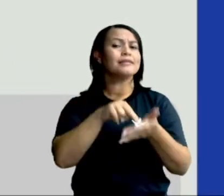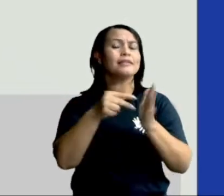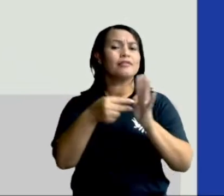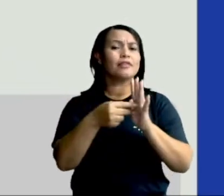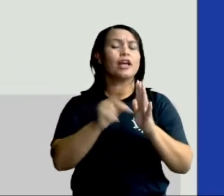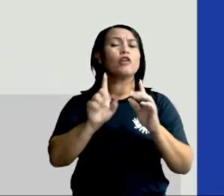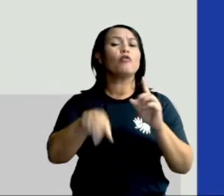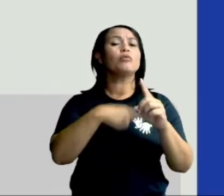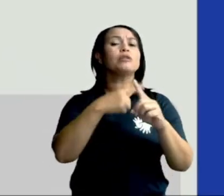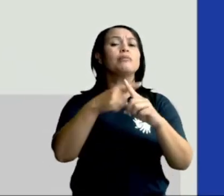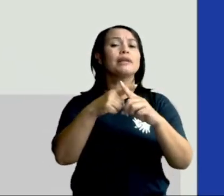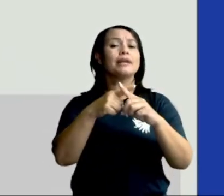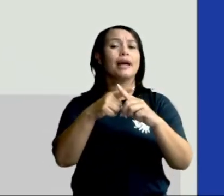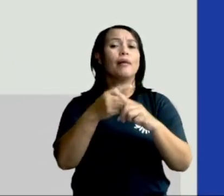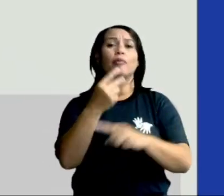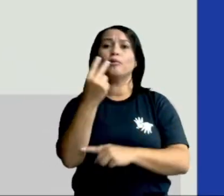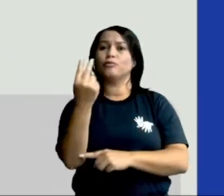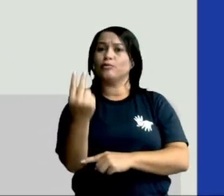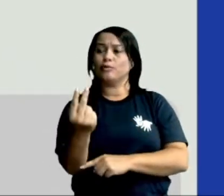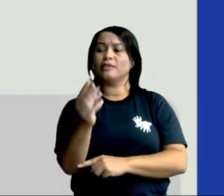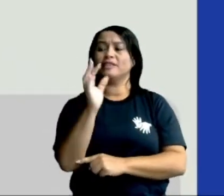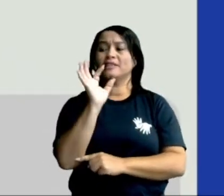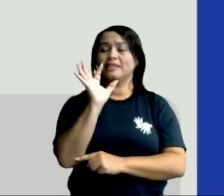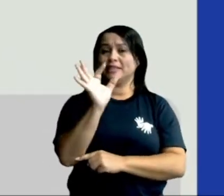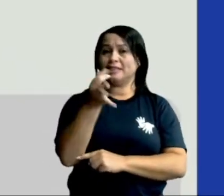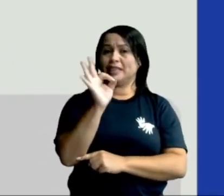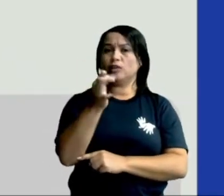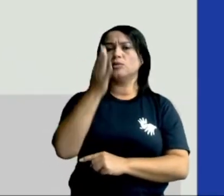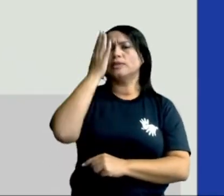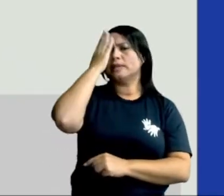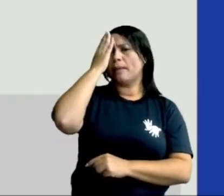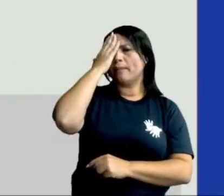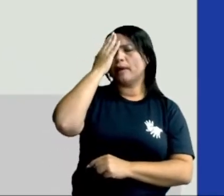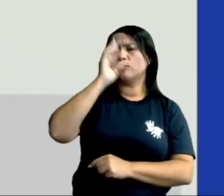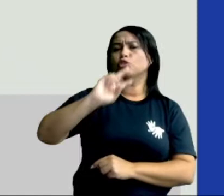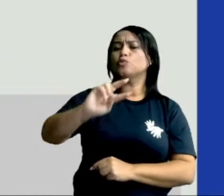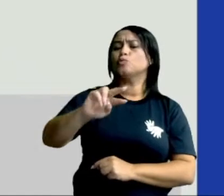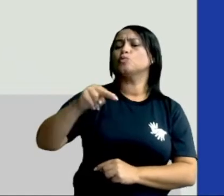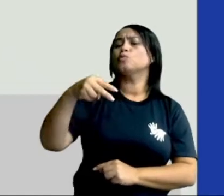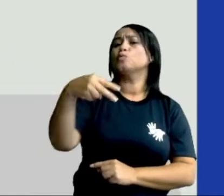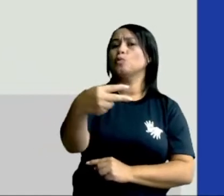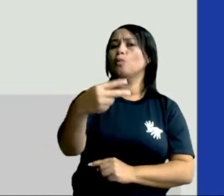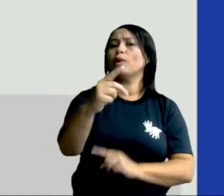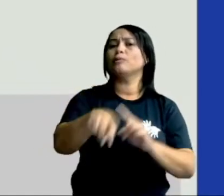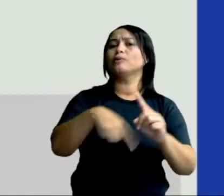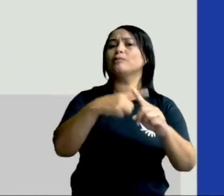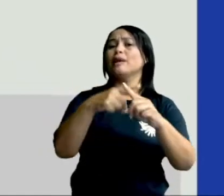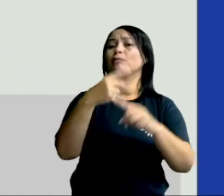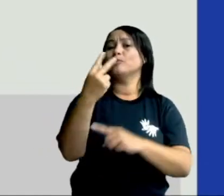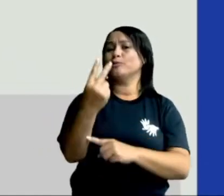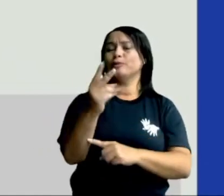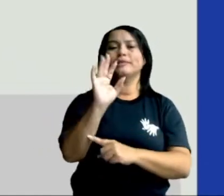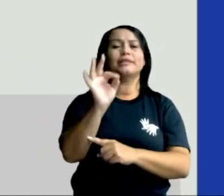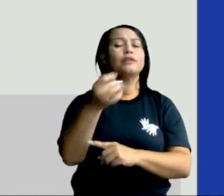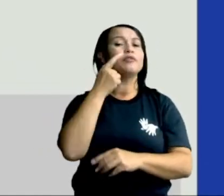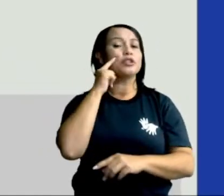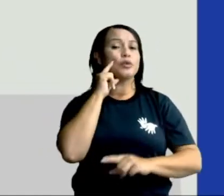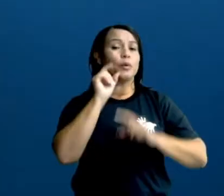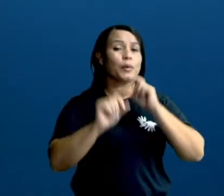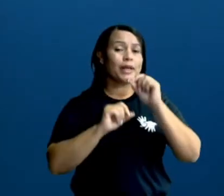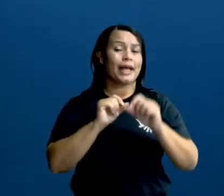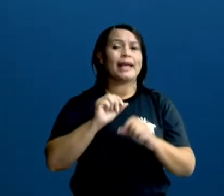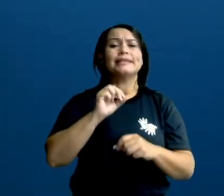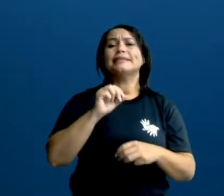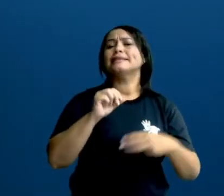Vou multiplicar por 2, não é isso? Sabemos que o dobro é multiplicando por 2, tá certo? Então, aqui, ó,